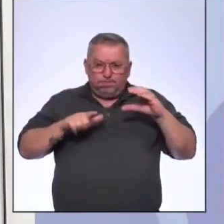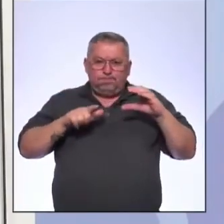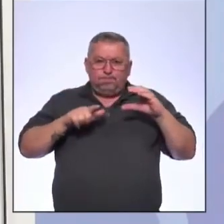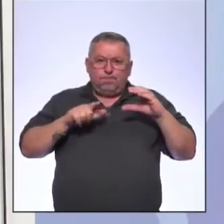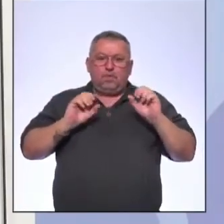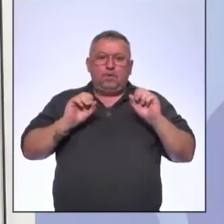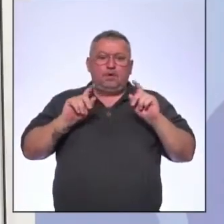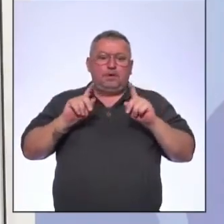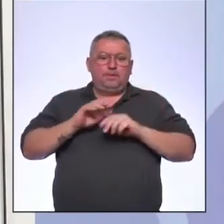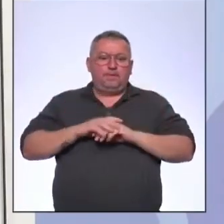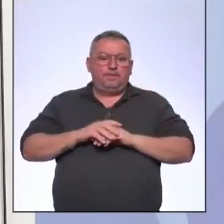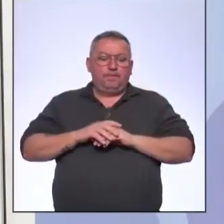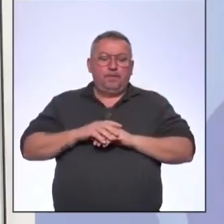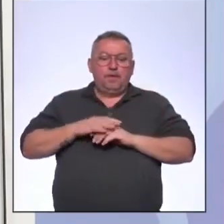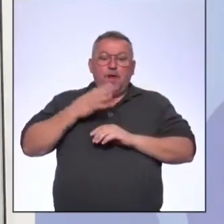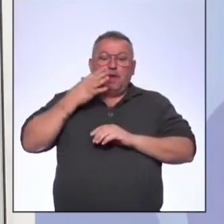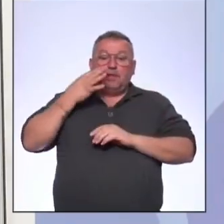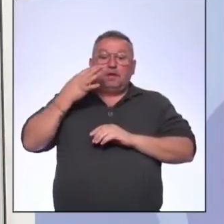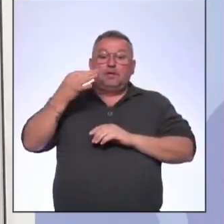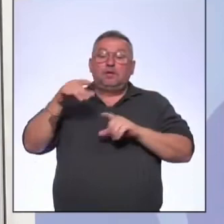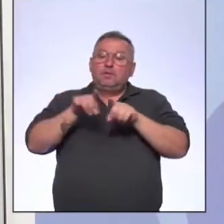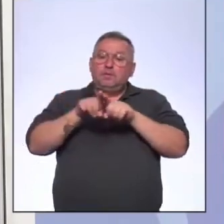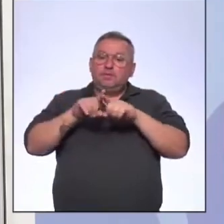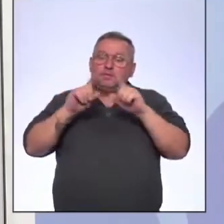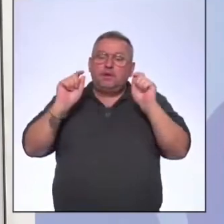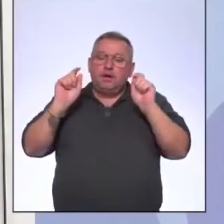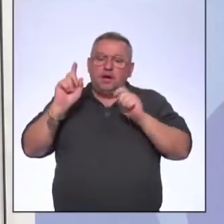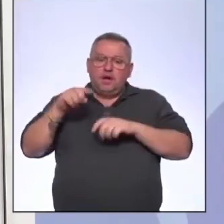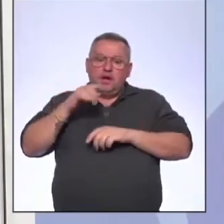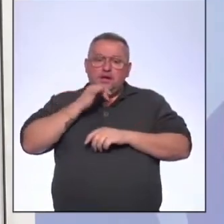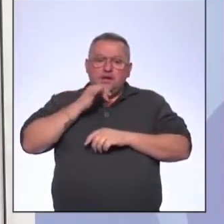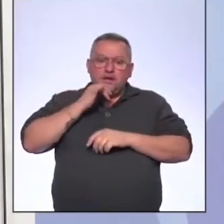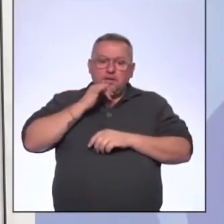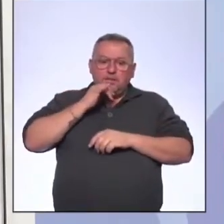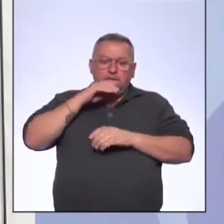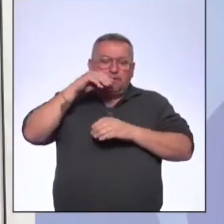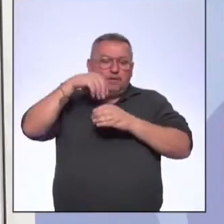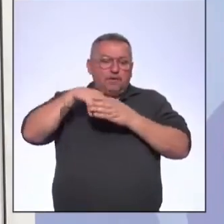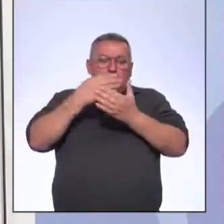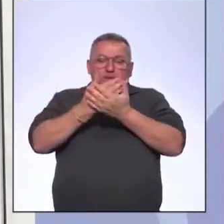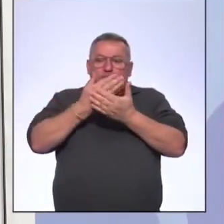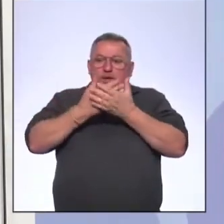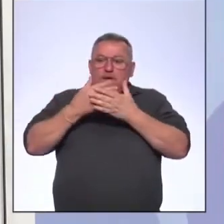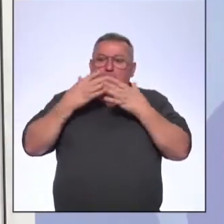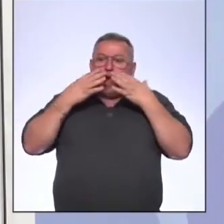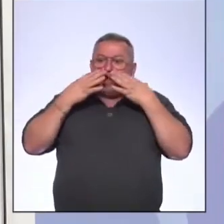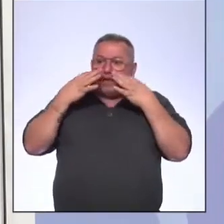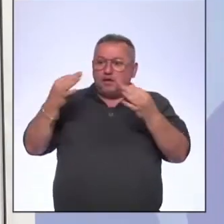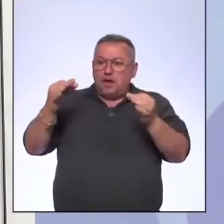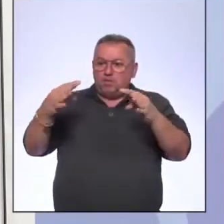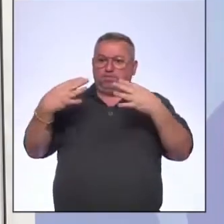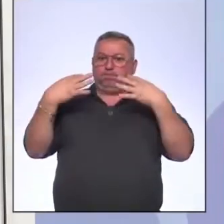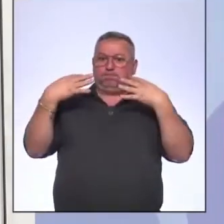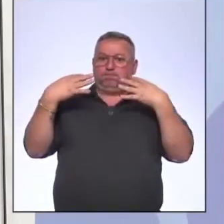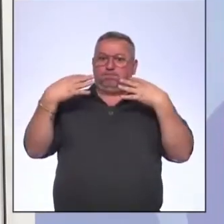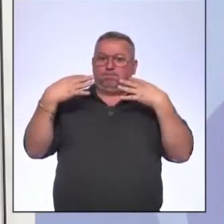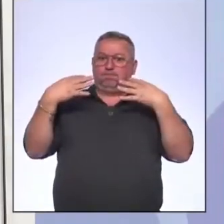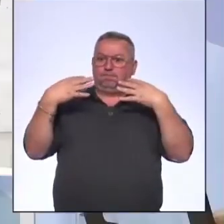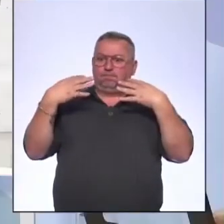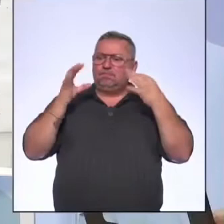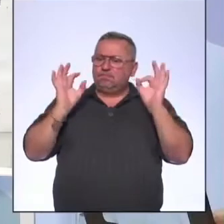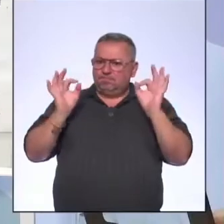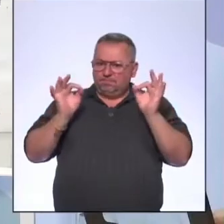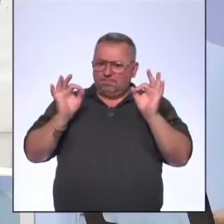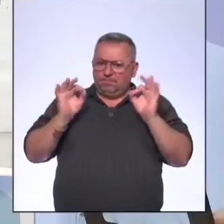vocês? Consegui. Esse atenção aqui possivelmente seria, né, dentro de uma aula, chamando a atenção para mim, né? De repente,